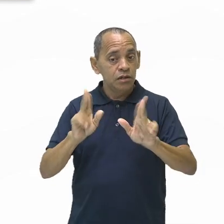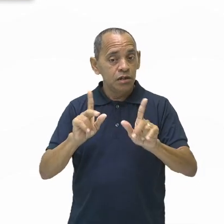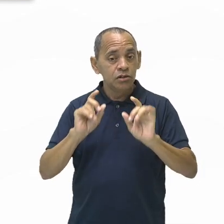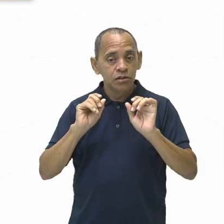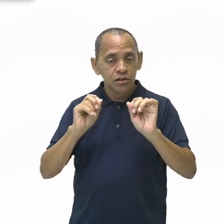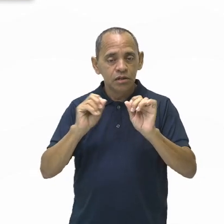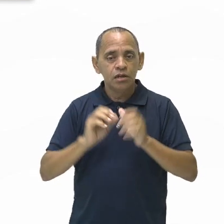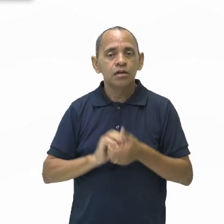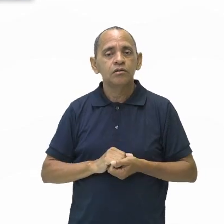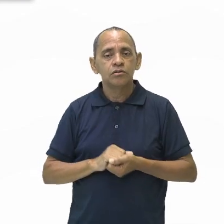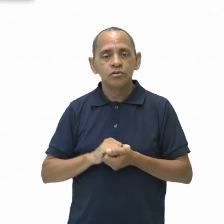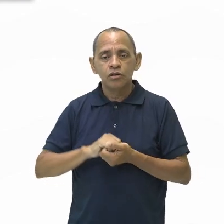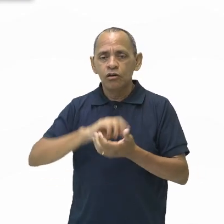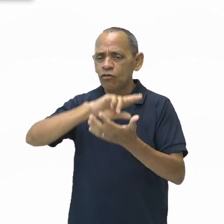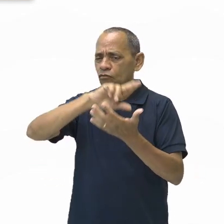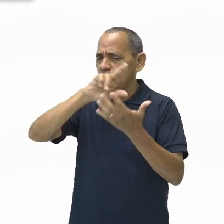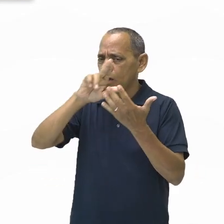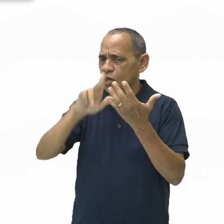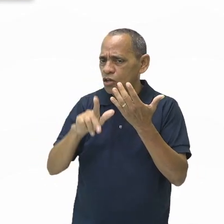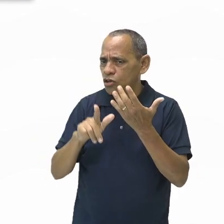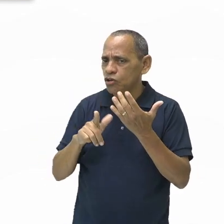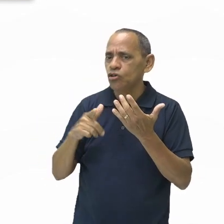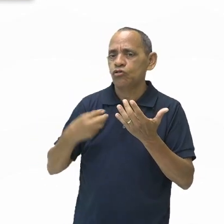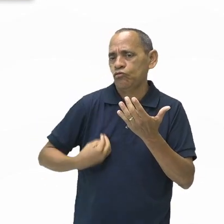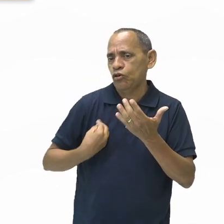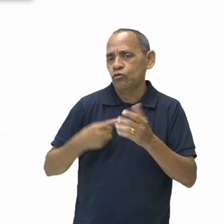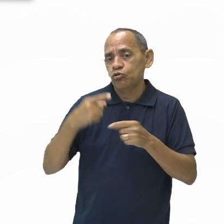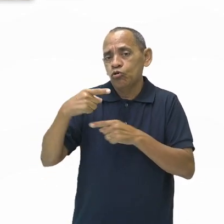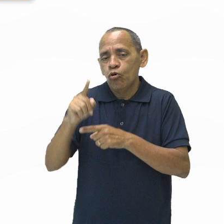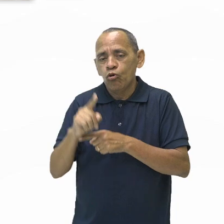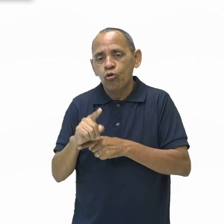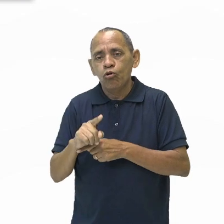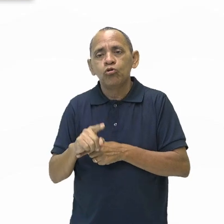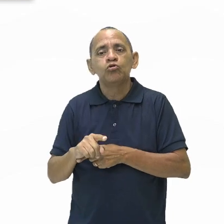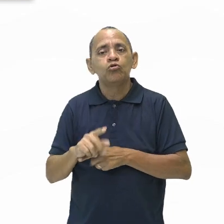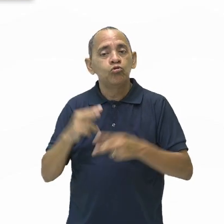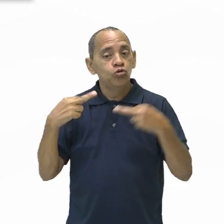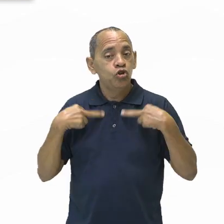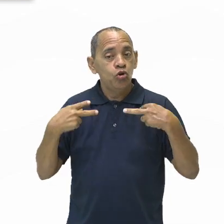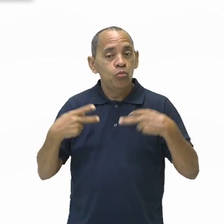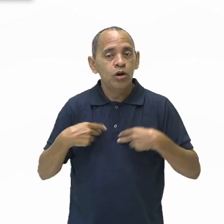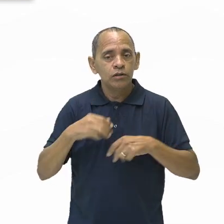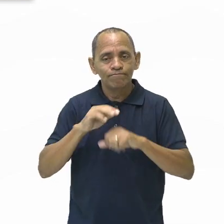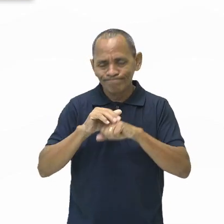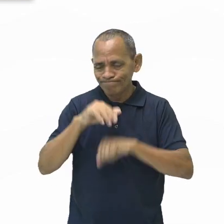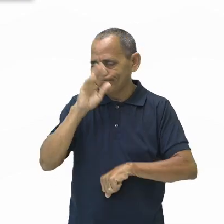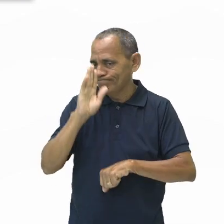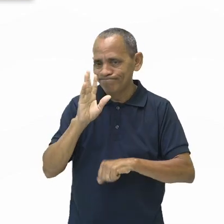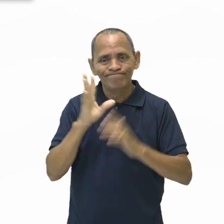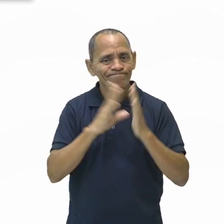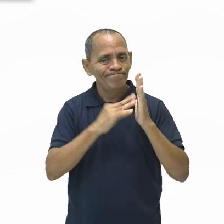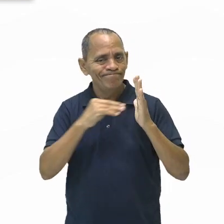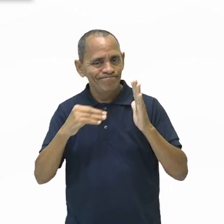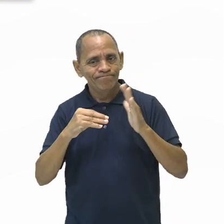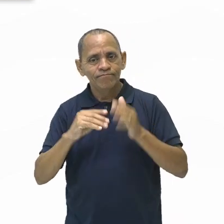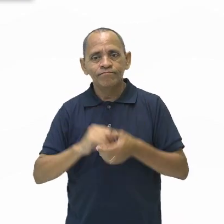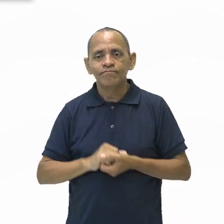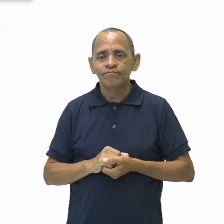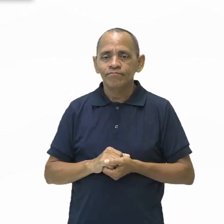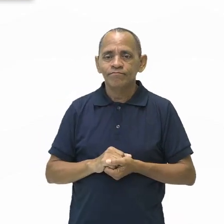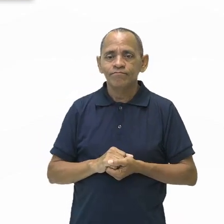viventes, pois de todos é ele o mais imitador, e por